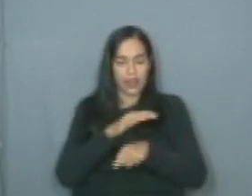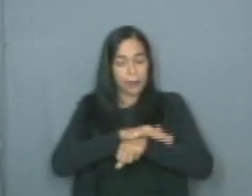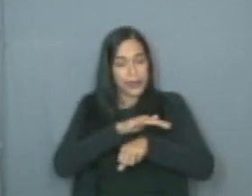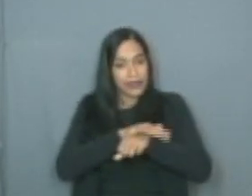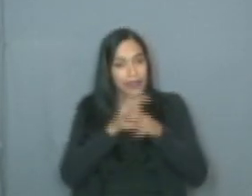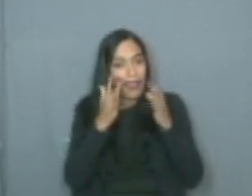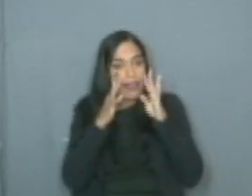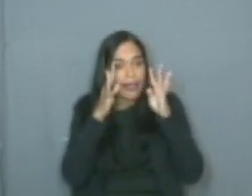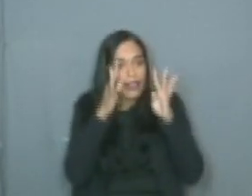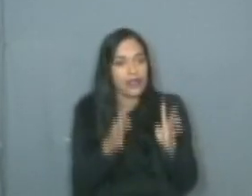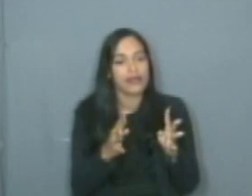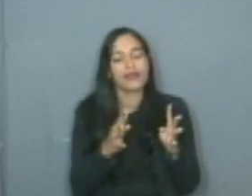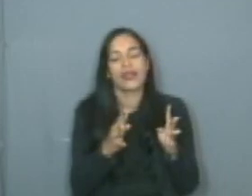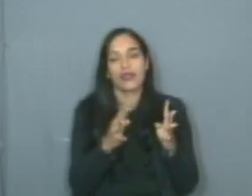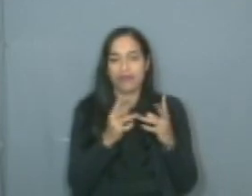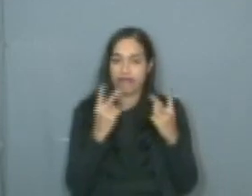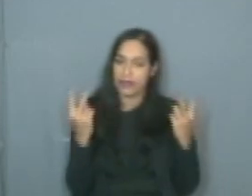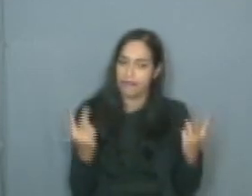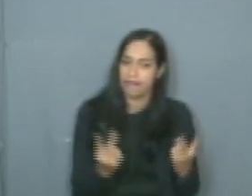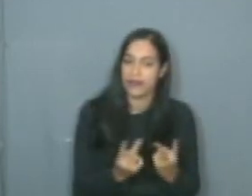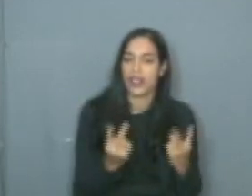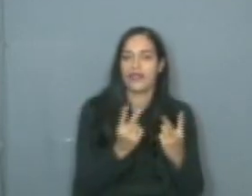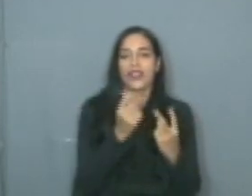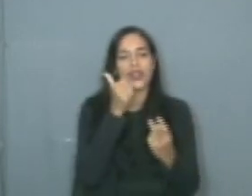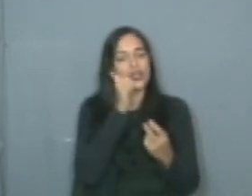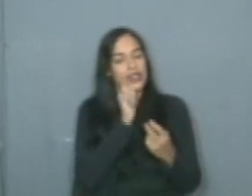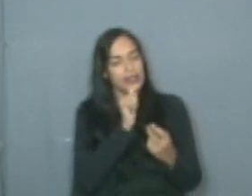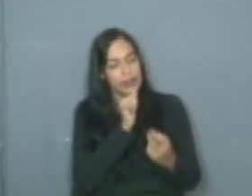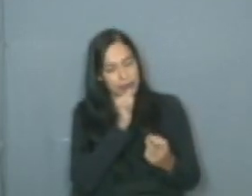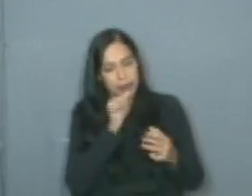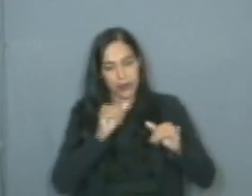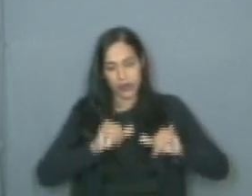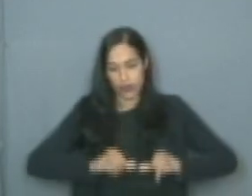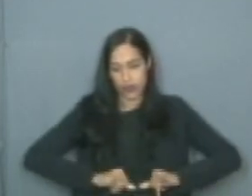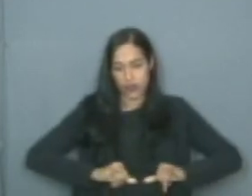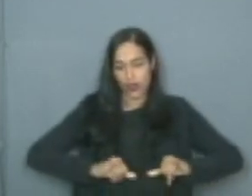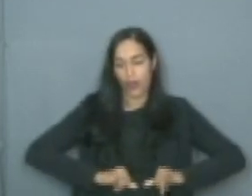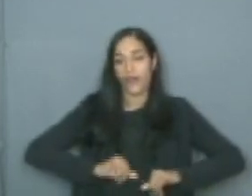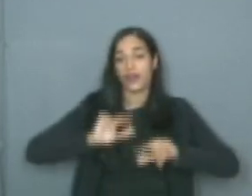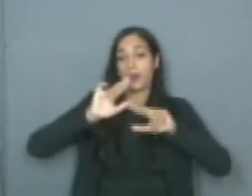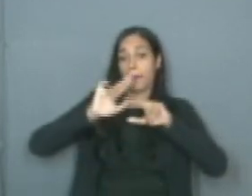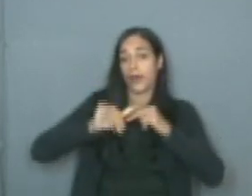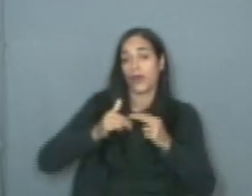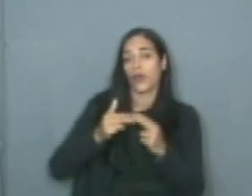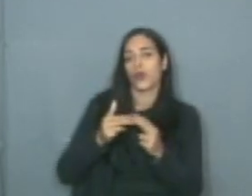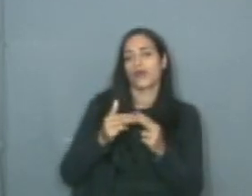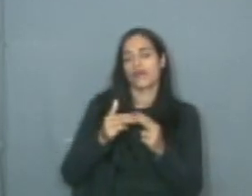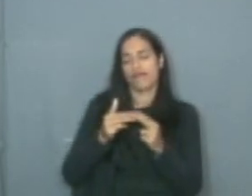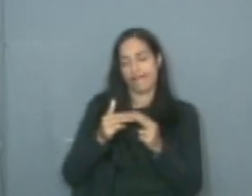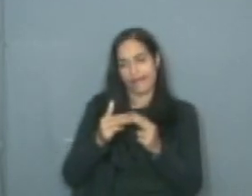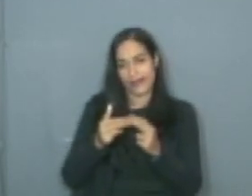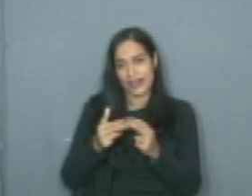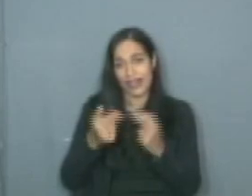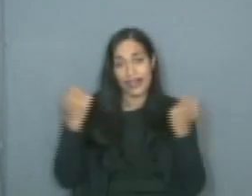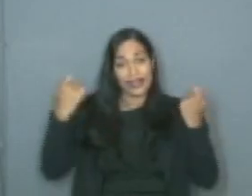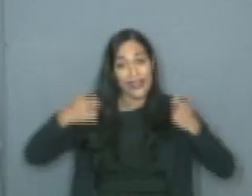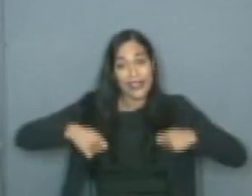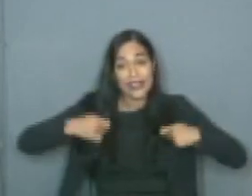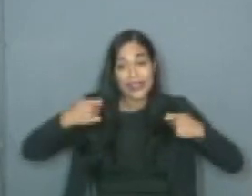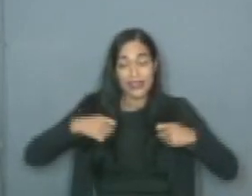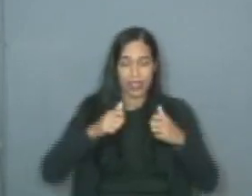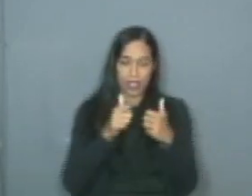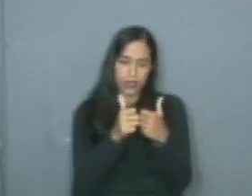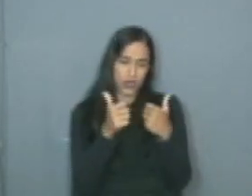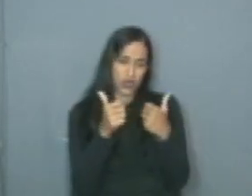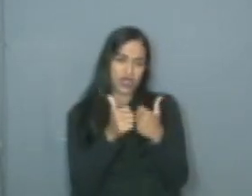mais valorizar essas mães que sofrem por conta da degradação que esses ônibus são colocados e